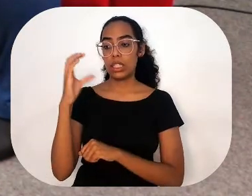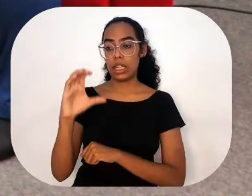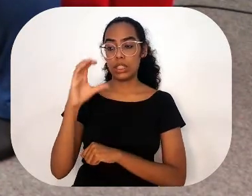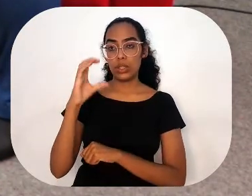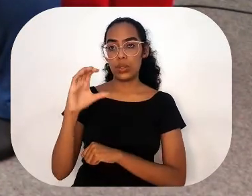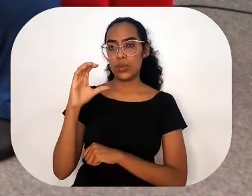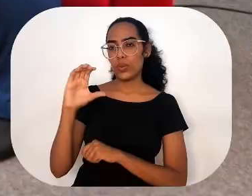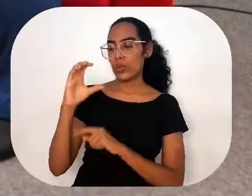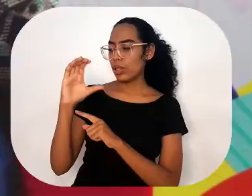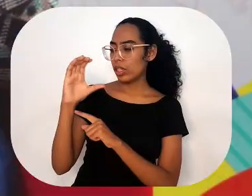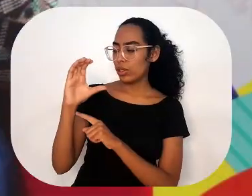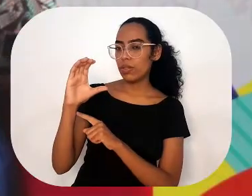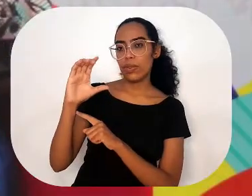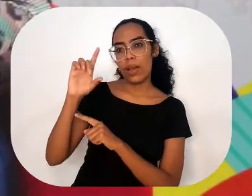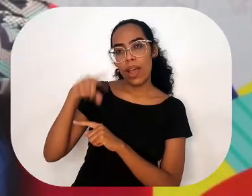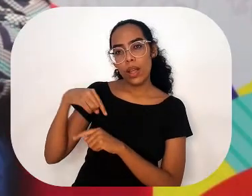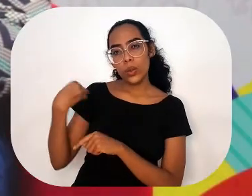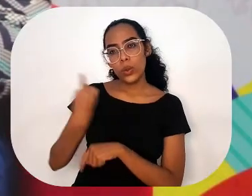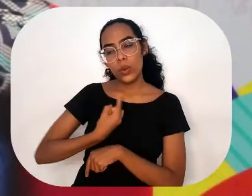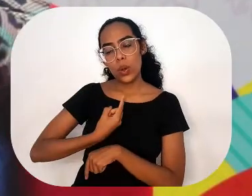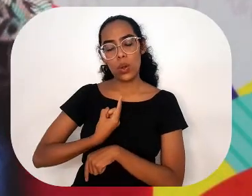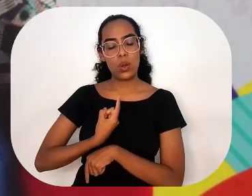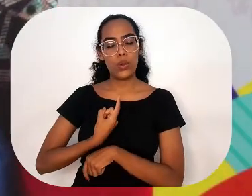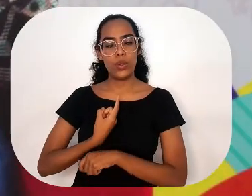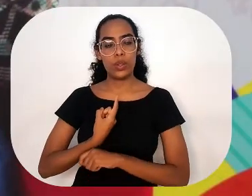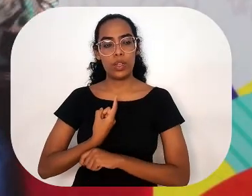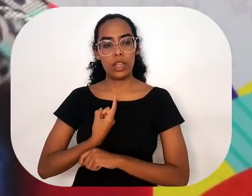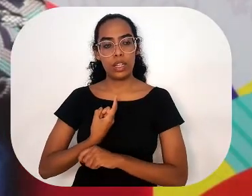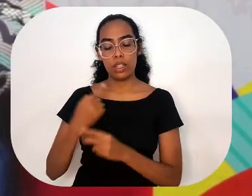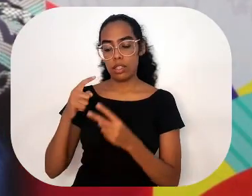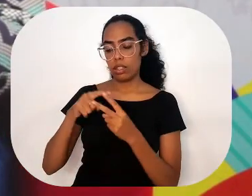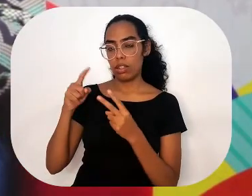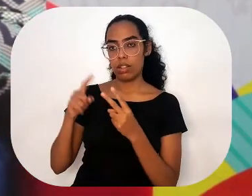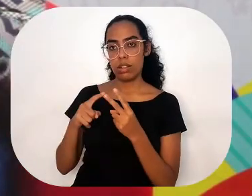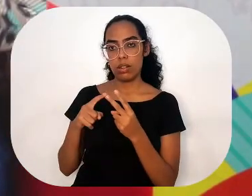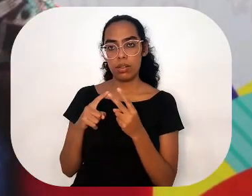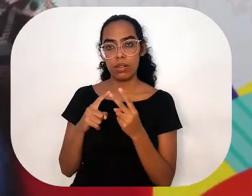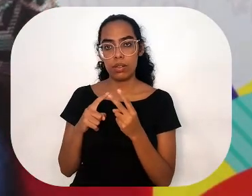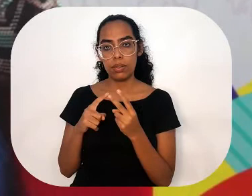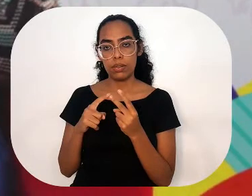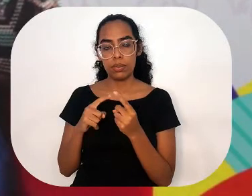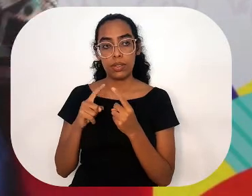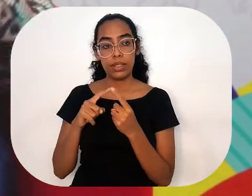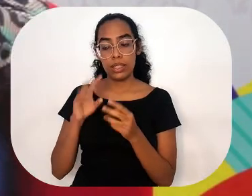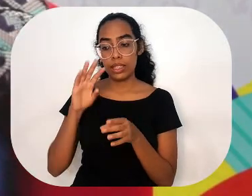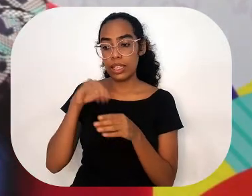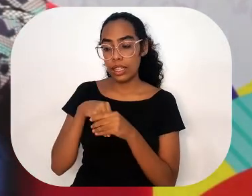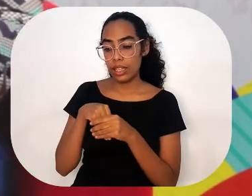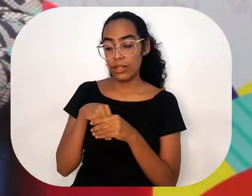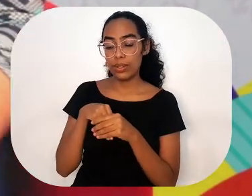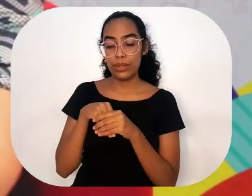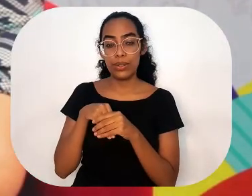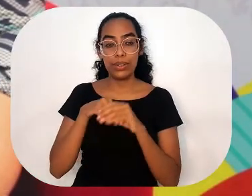é eu acho que é relevante a gente dizer que são duas pesquisas realizadas